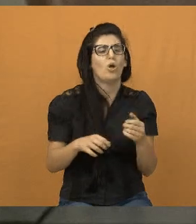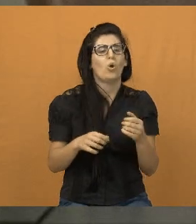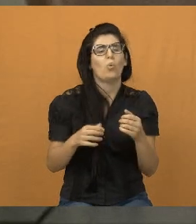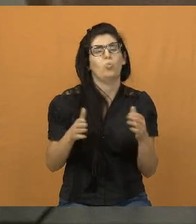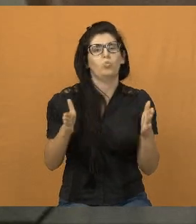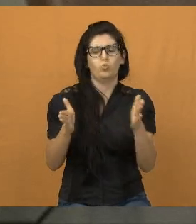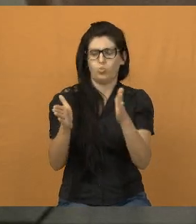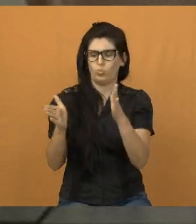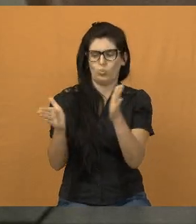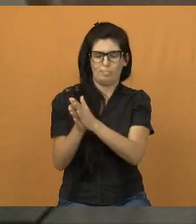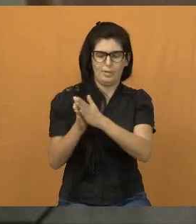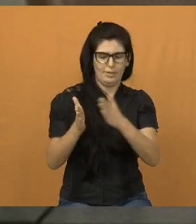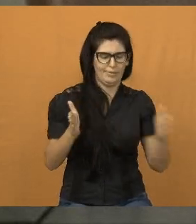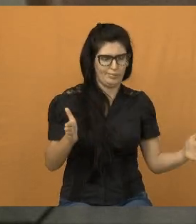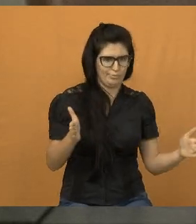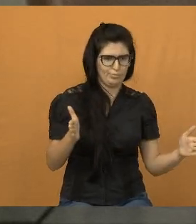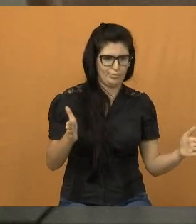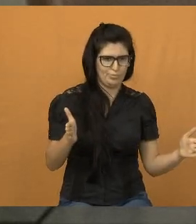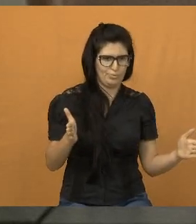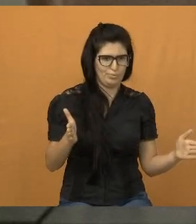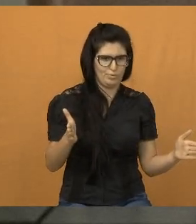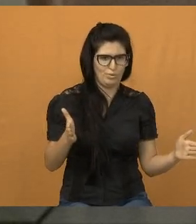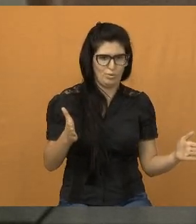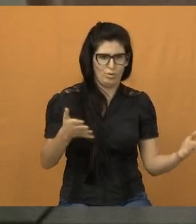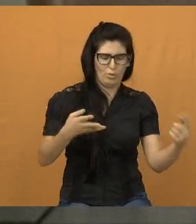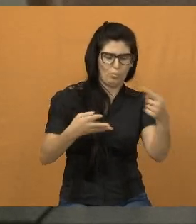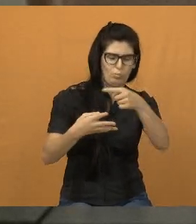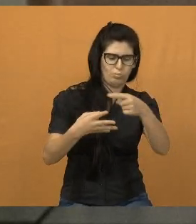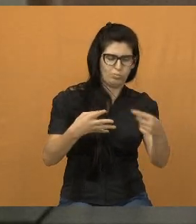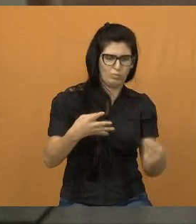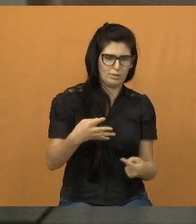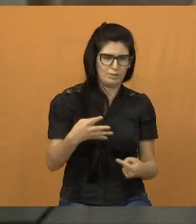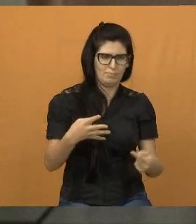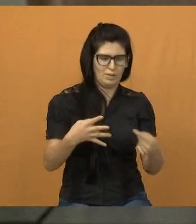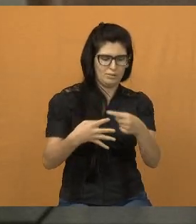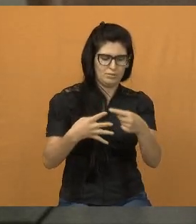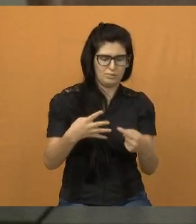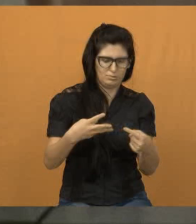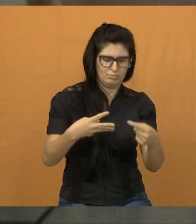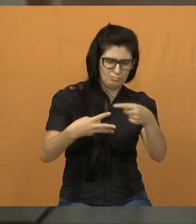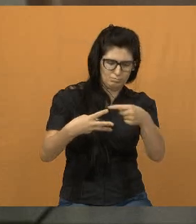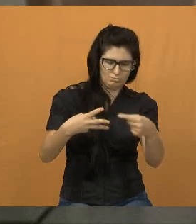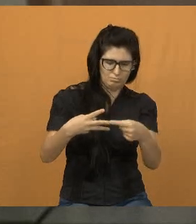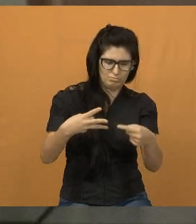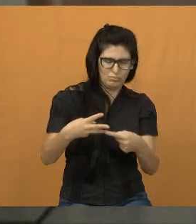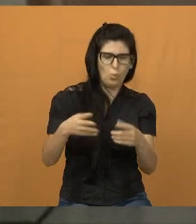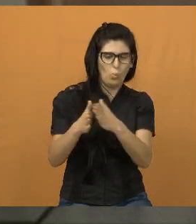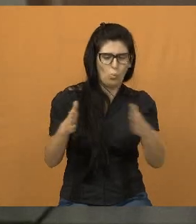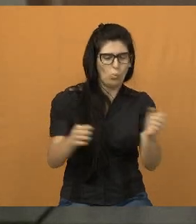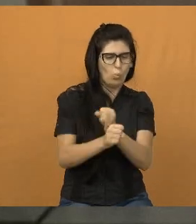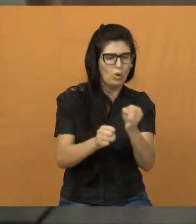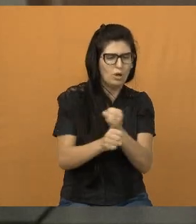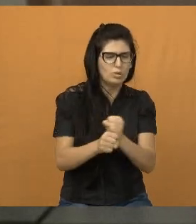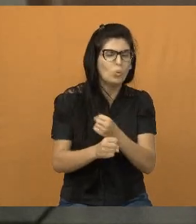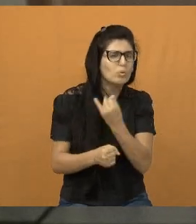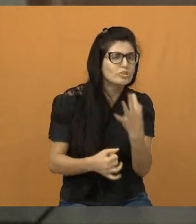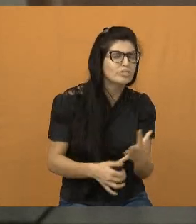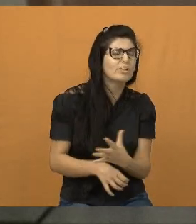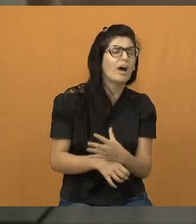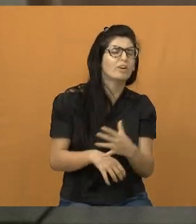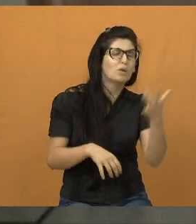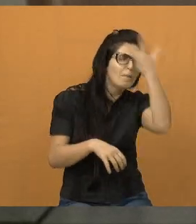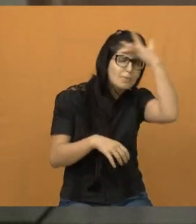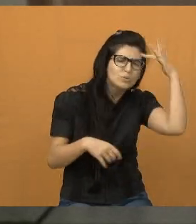quantos atendimentos, qual foi a média de atendimentos médicos que cada paciente recebeu, porque daí a gente tem uma